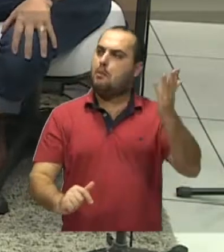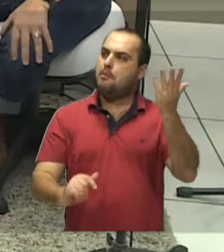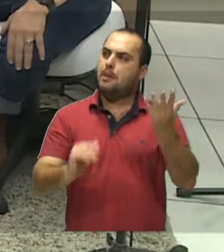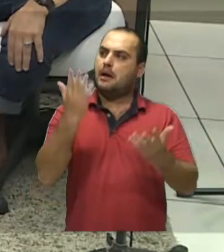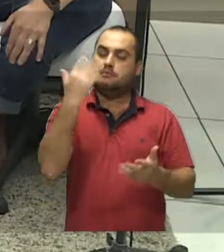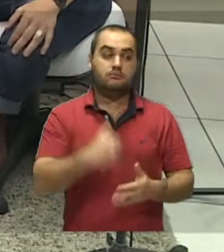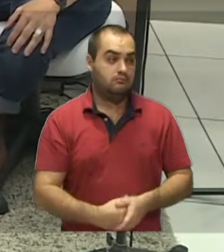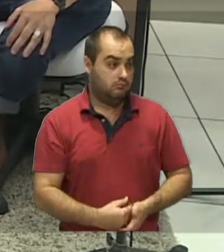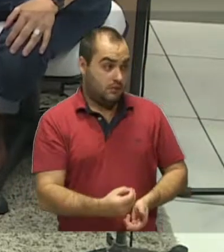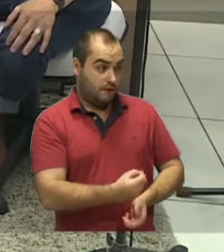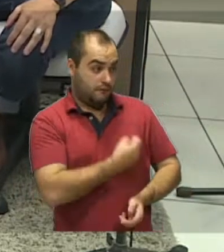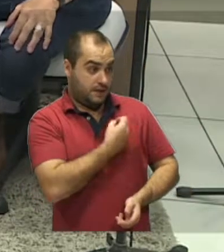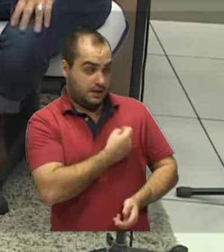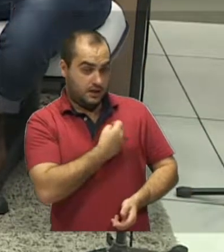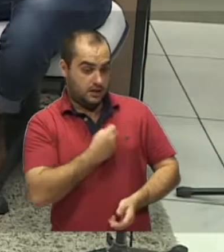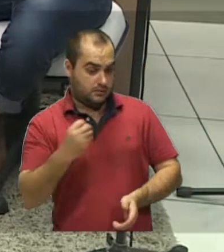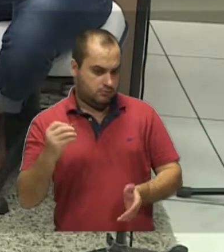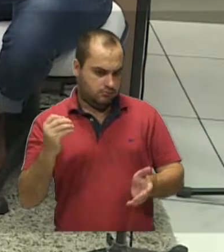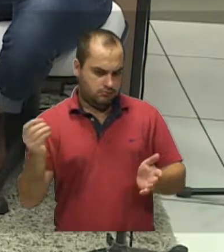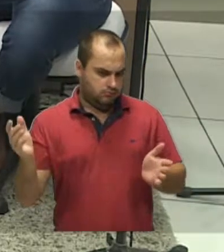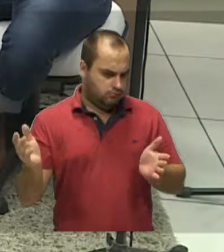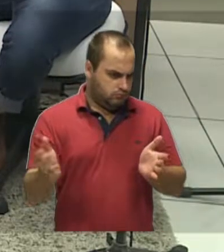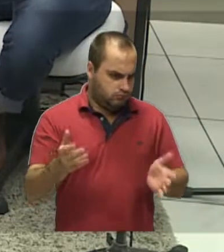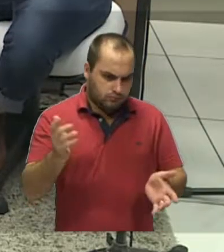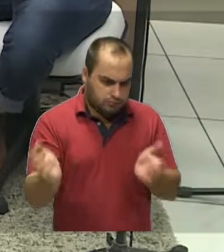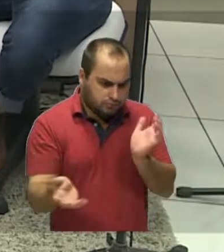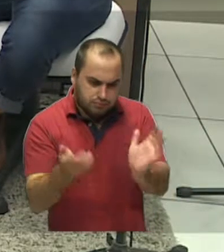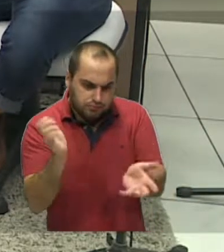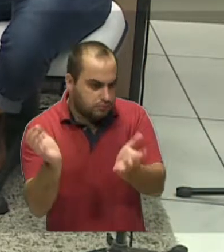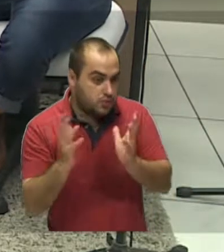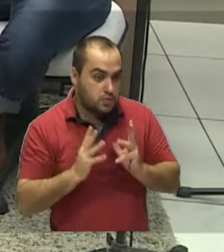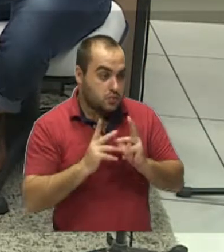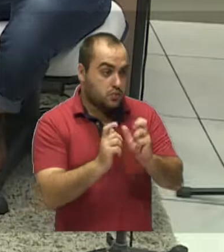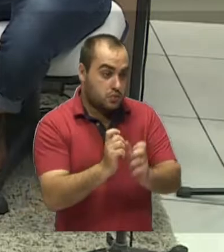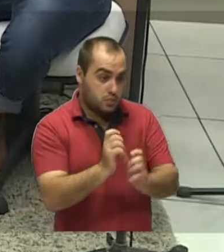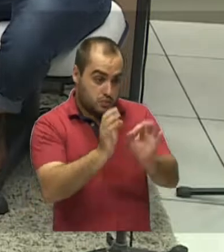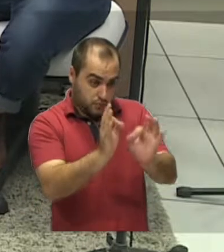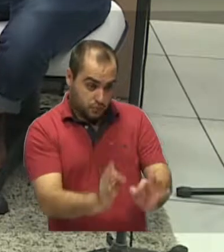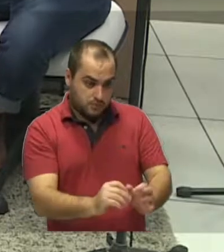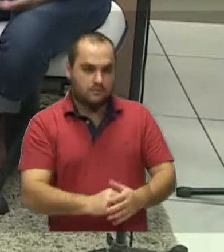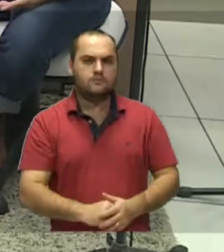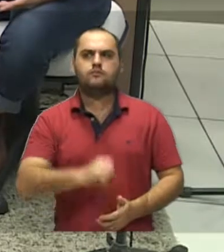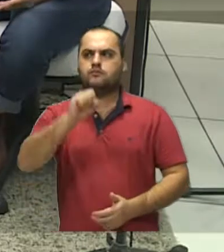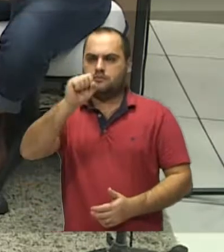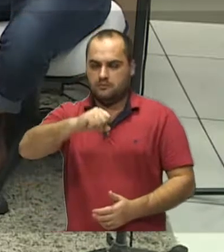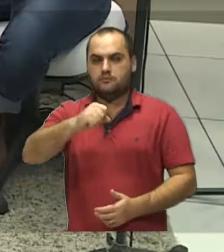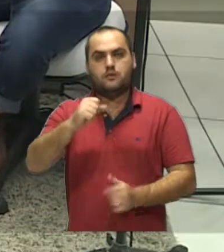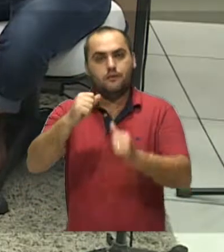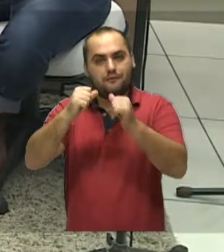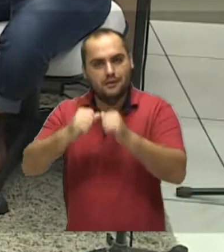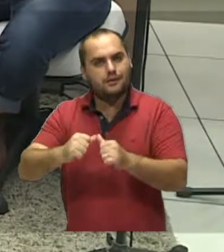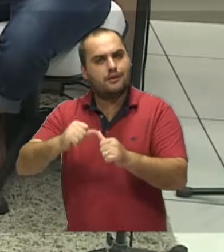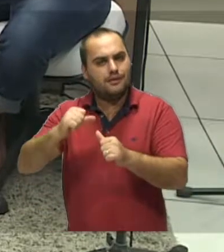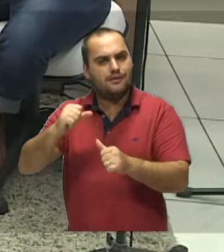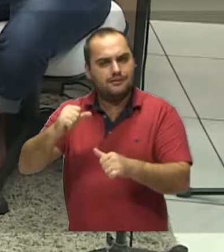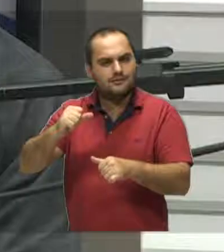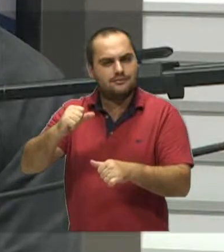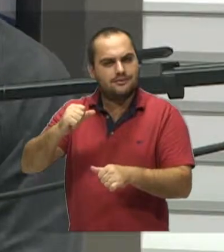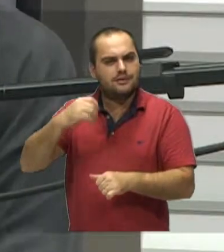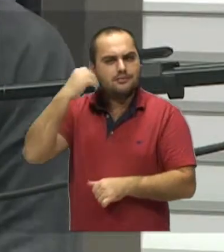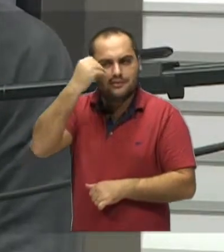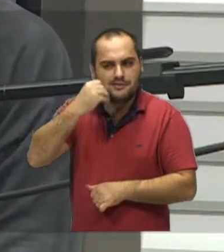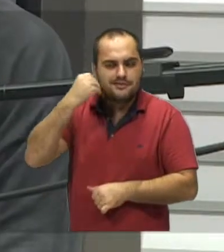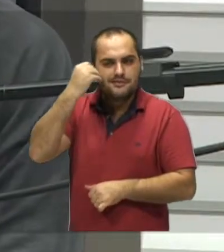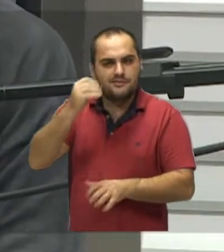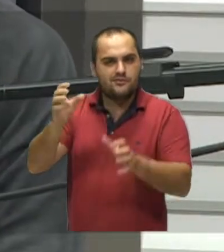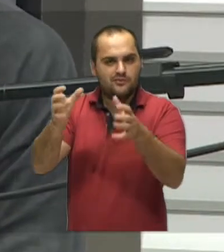da vida foram te conduzindo para... Exatamente. Depois, enfim, a gente ficou um tempo com a banda, que me deu uma experiência muito legal, porque essa coisa, a gente, apesar